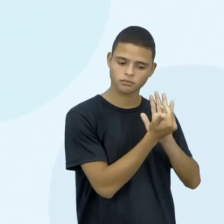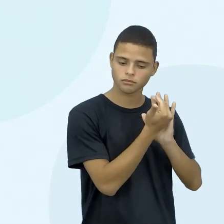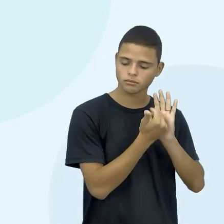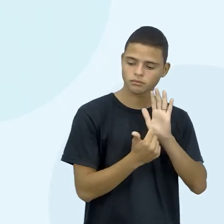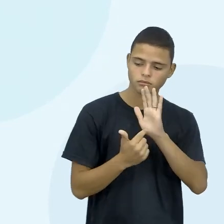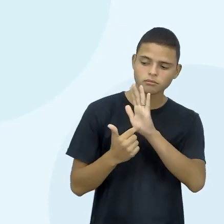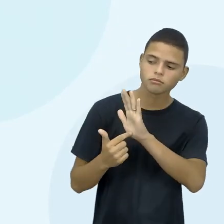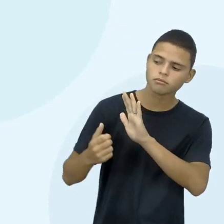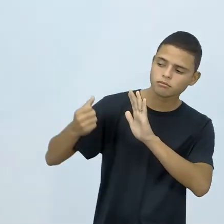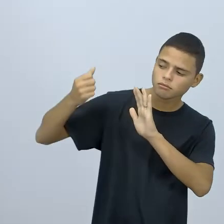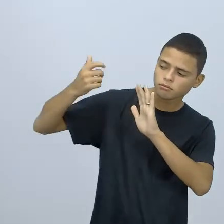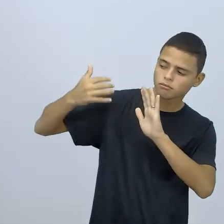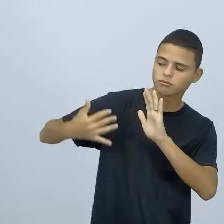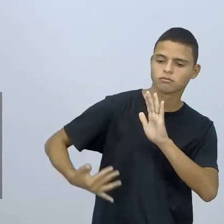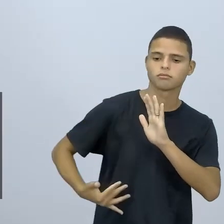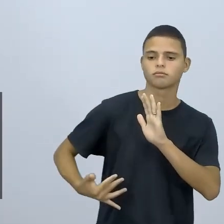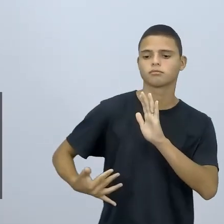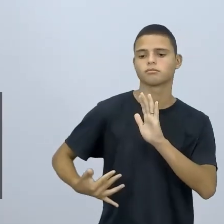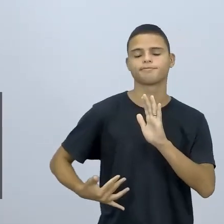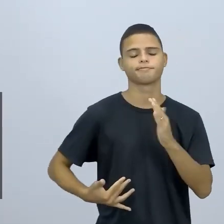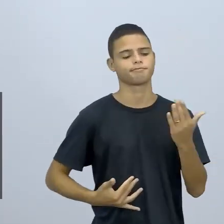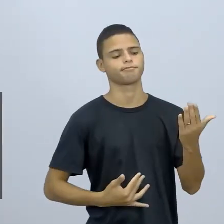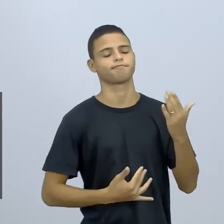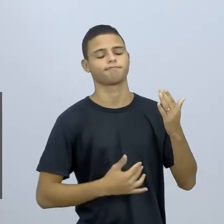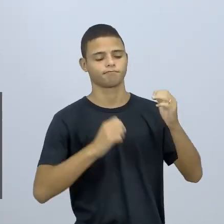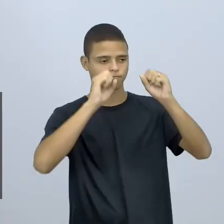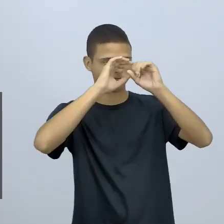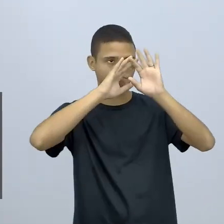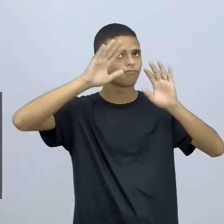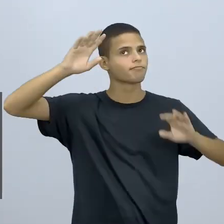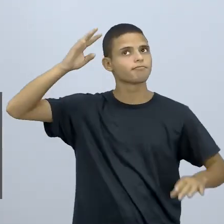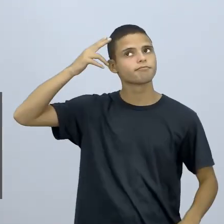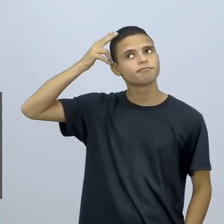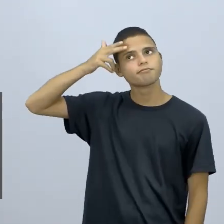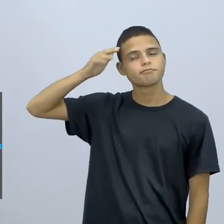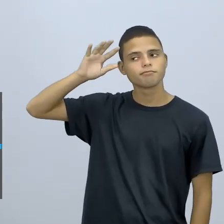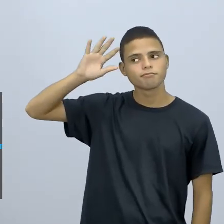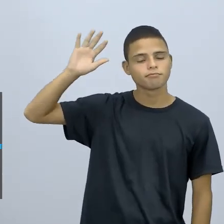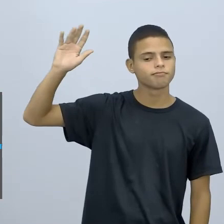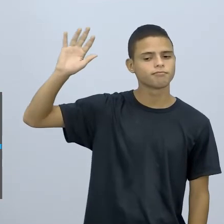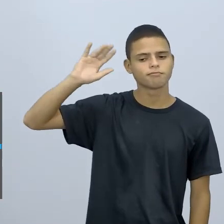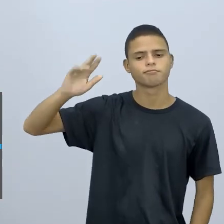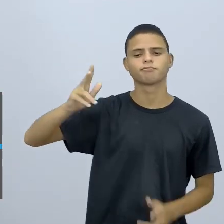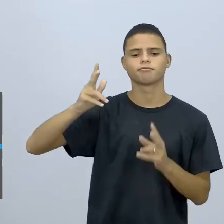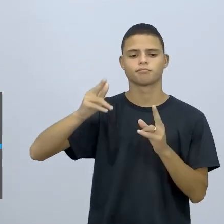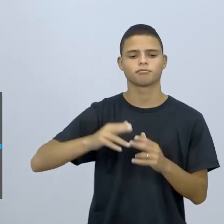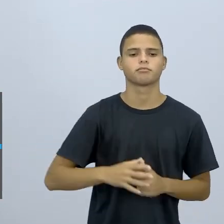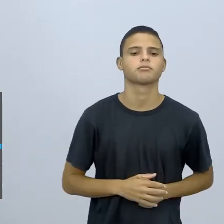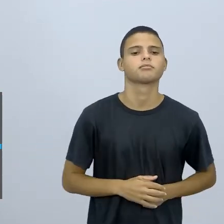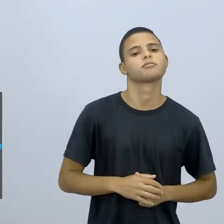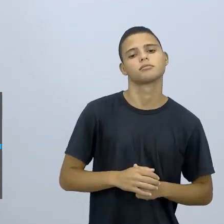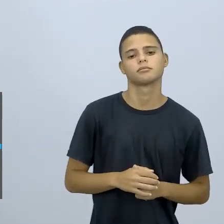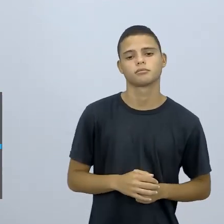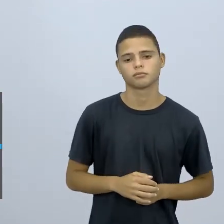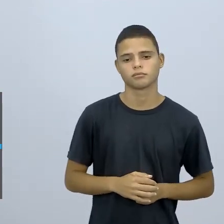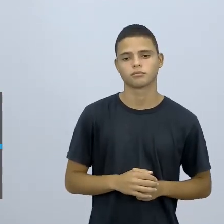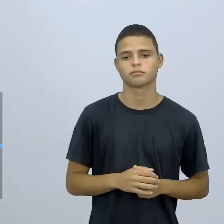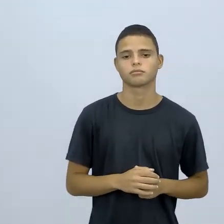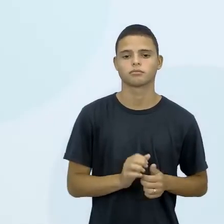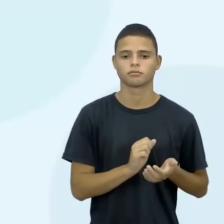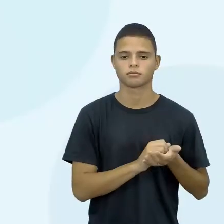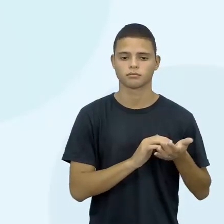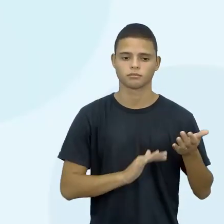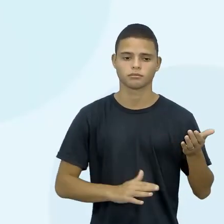colegas também, que realmente precisam, da mesma forma que eu fiz aqui. Tá certo? E atividade para